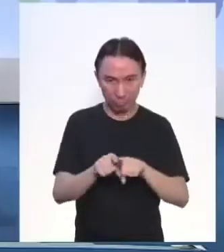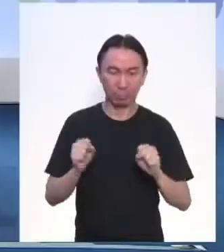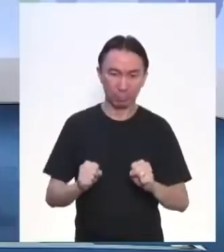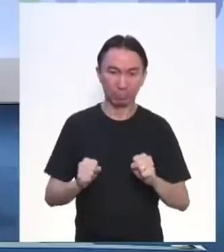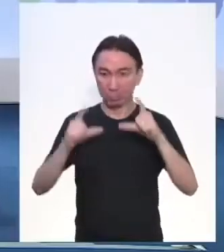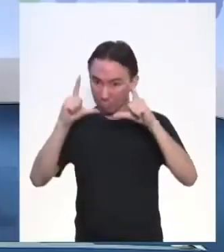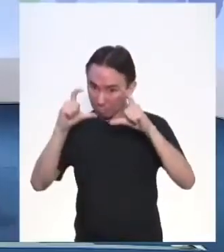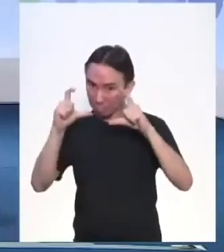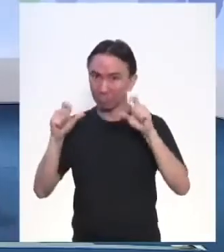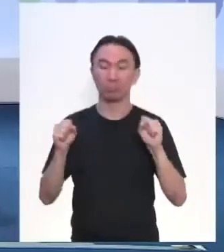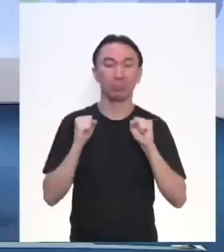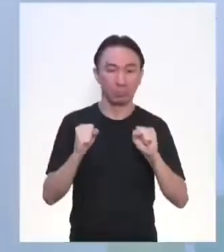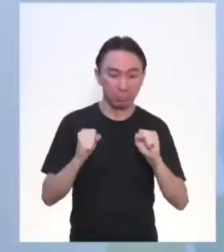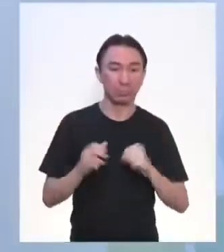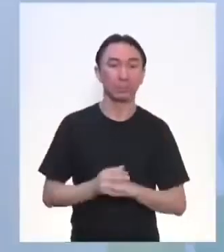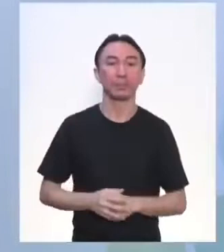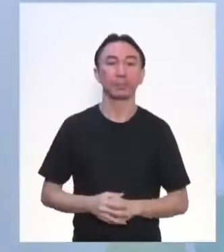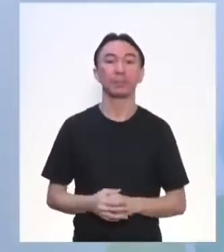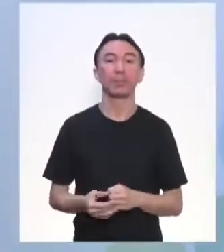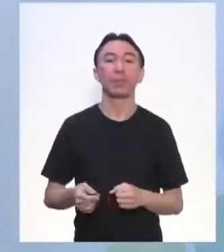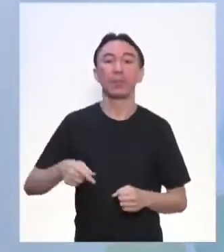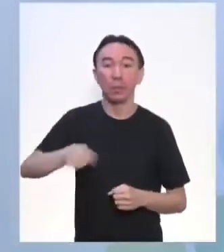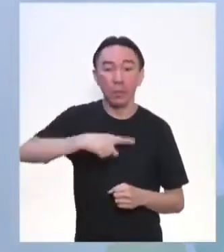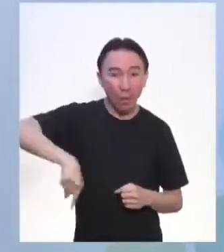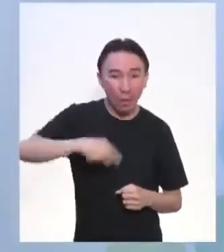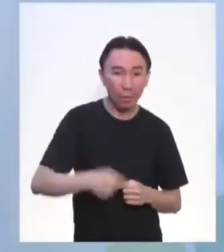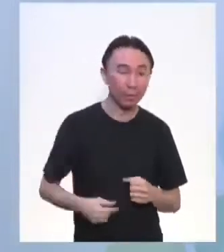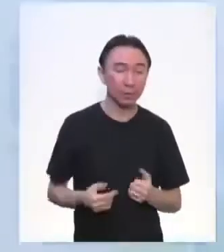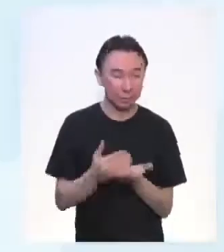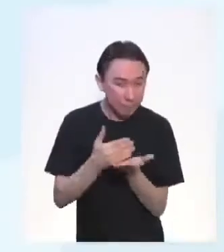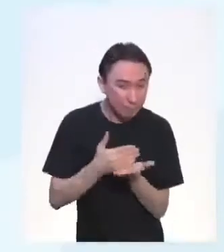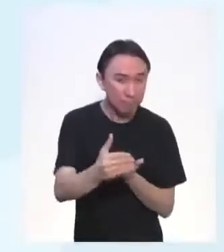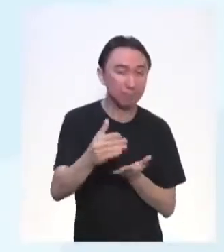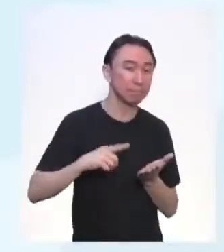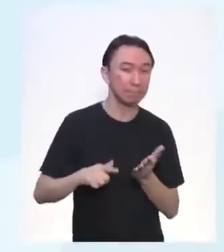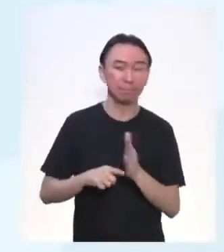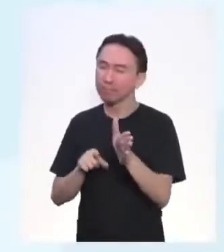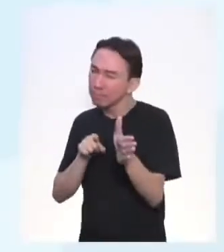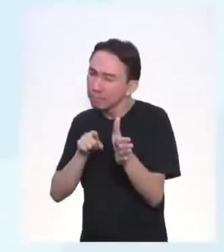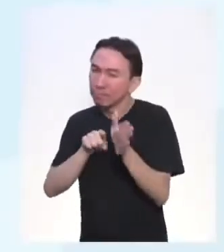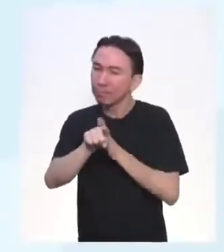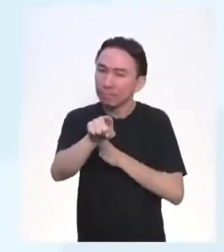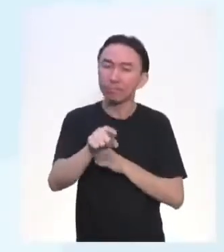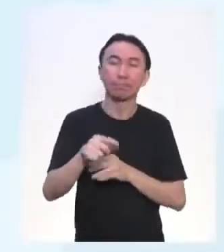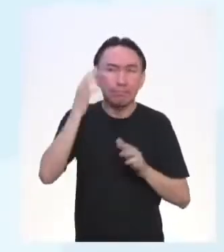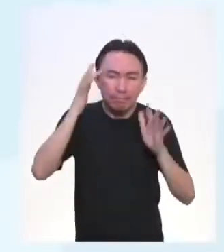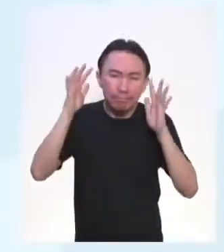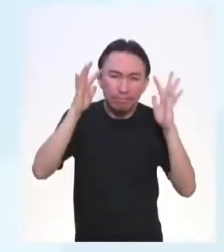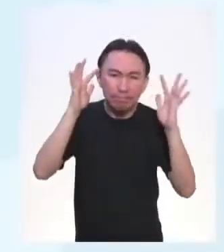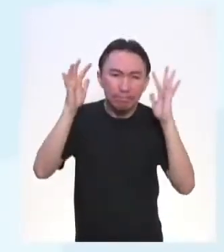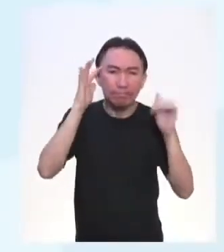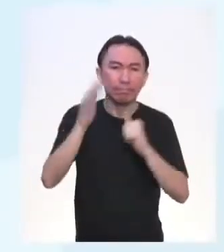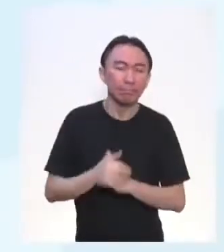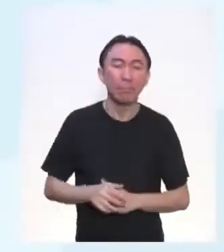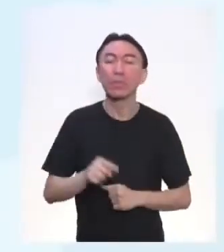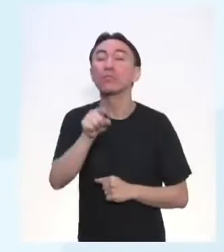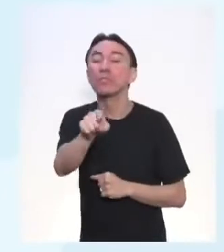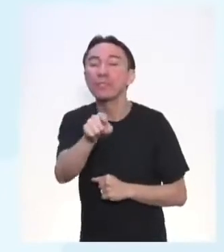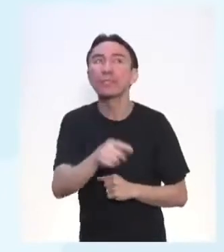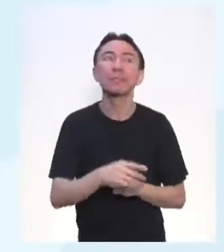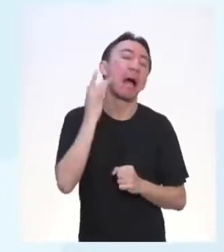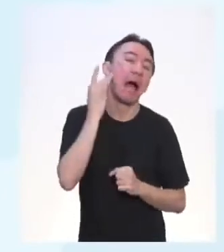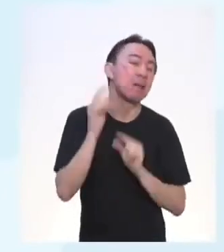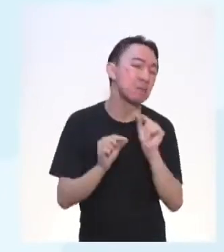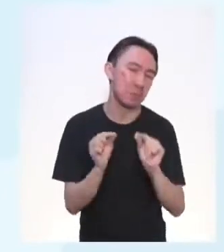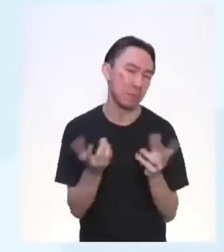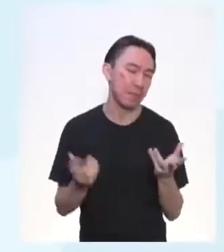Vamos lá. Então, para iniciarmos com aquela perguntinha de reflexão, para você, o que é falar bem, né? Então,